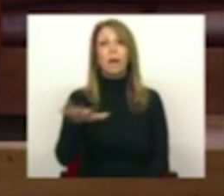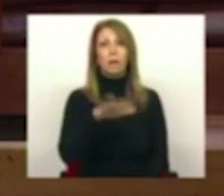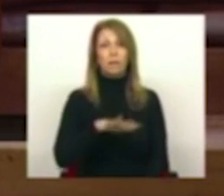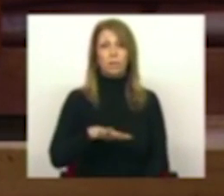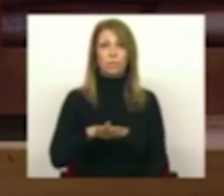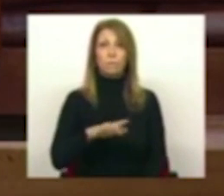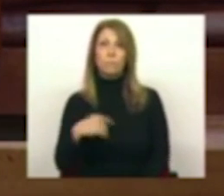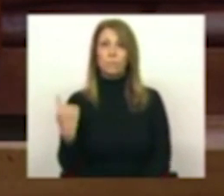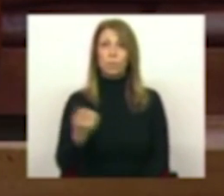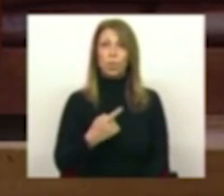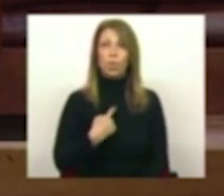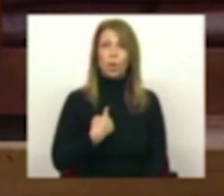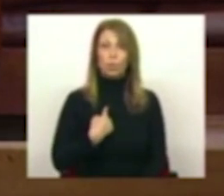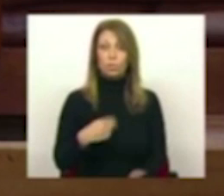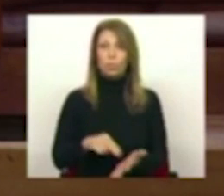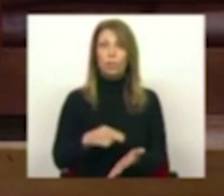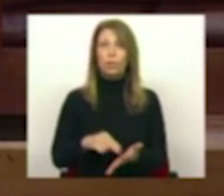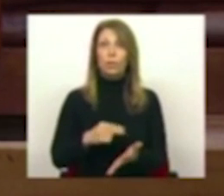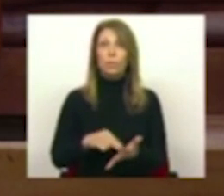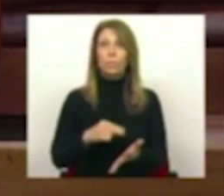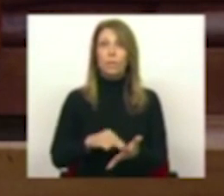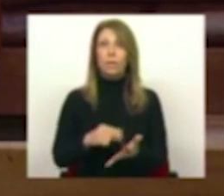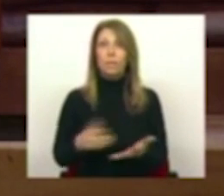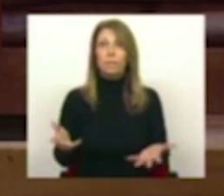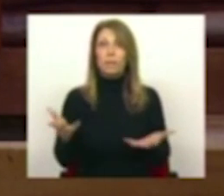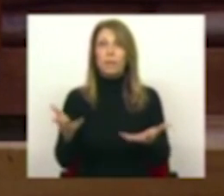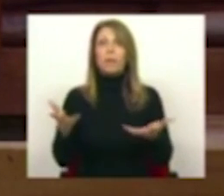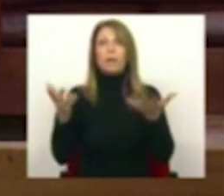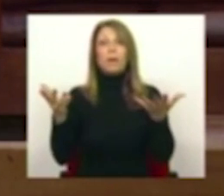nós aguardamos ansiosamente que elas